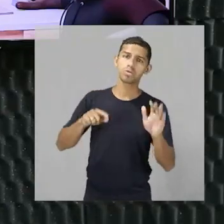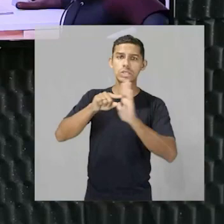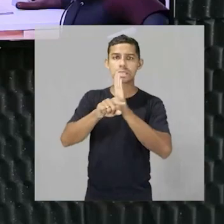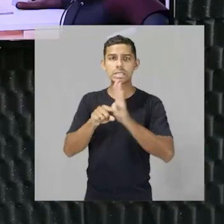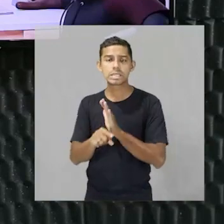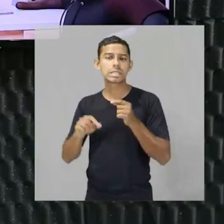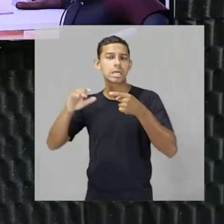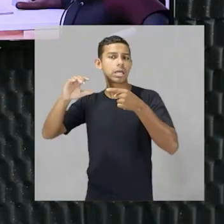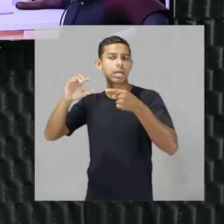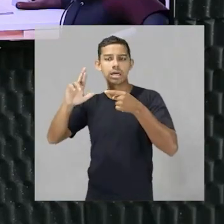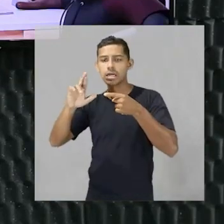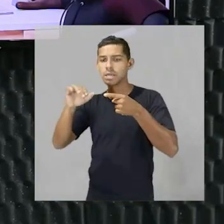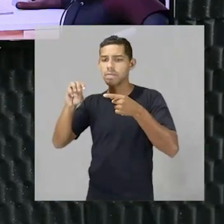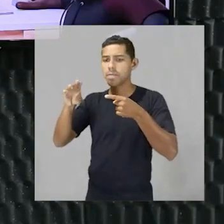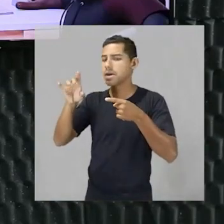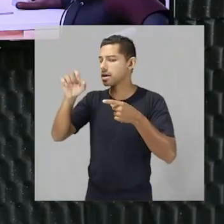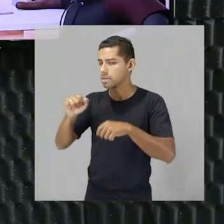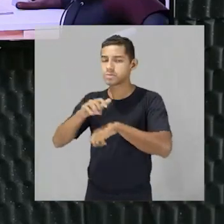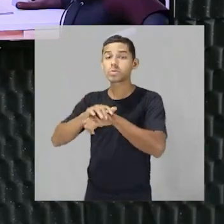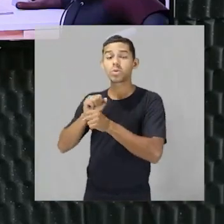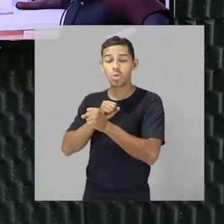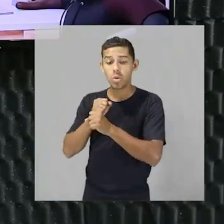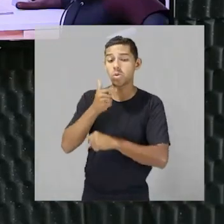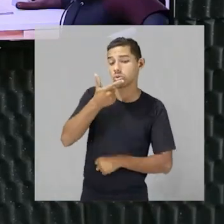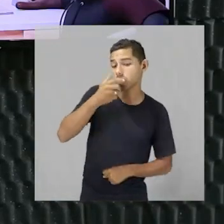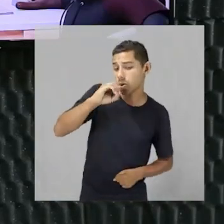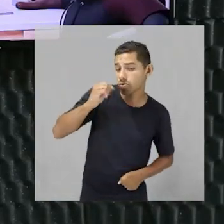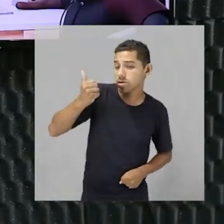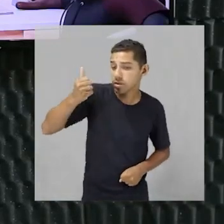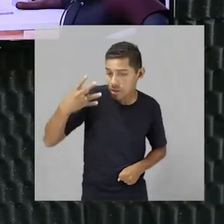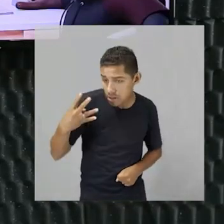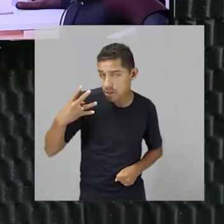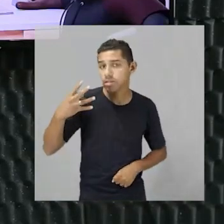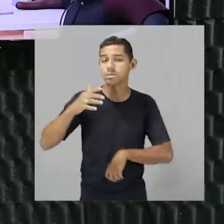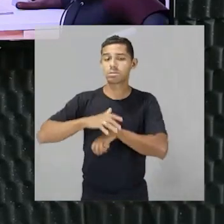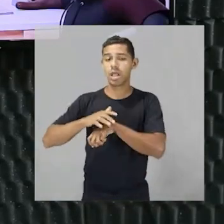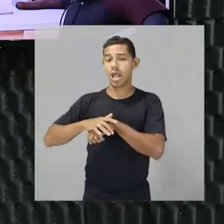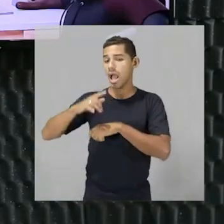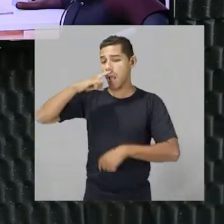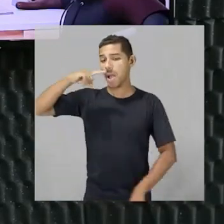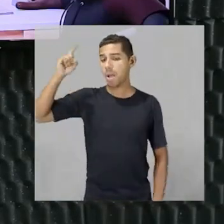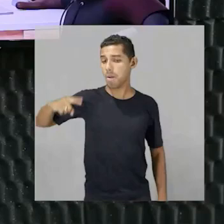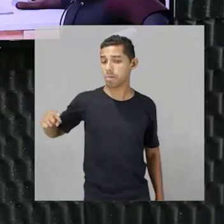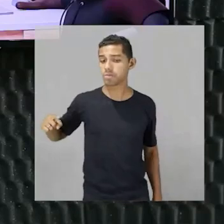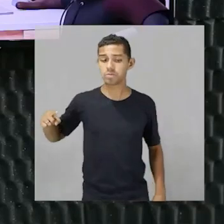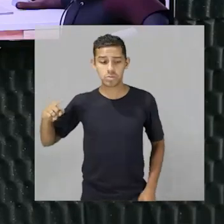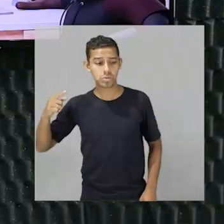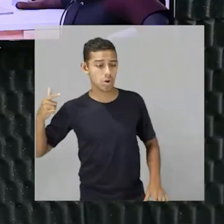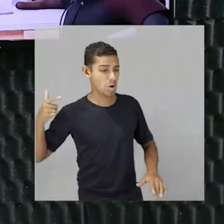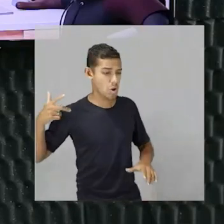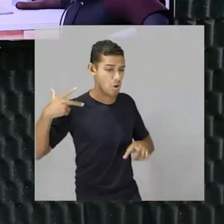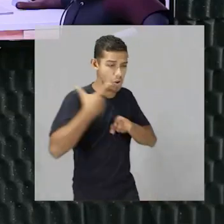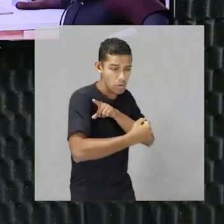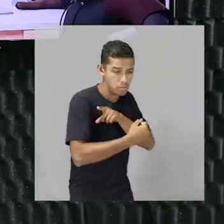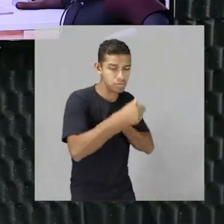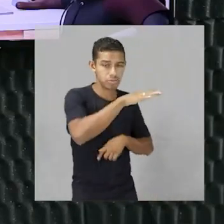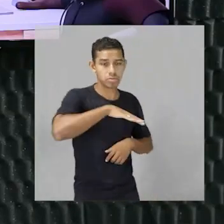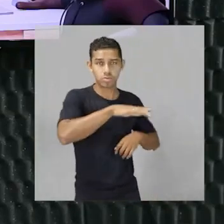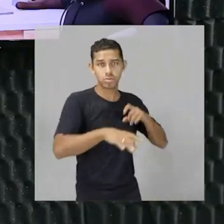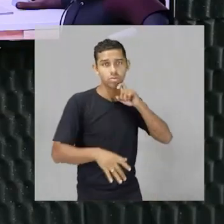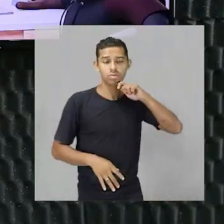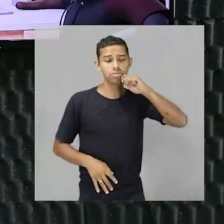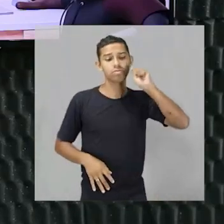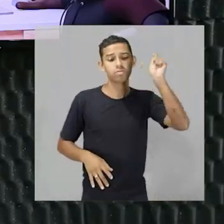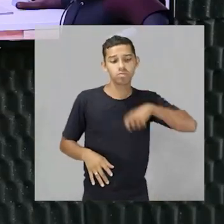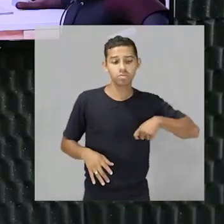Crimeia, uma questão que aconteceu já em 2014, né, que a Rússia anexou esse território que era ucraniano. Então, muito atenção nisso. Essa é